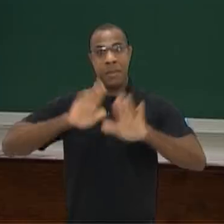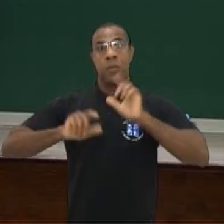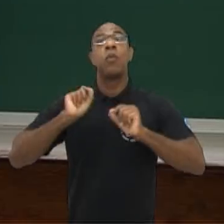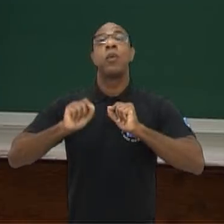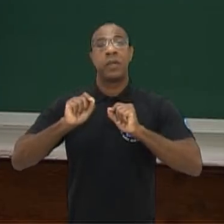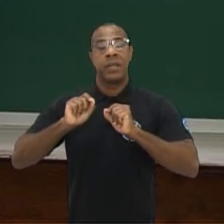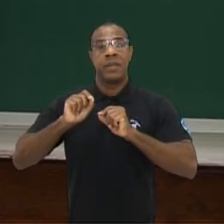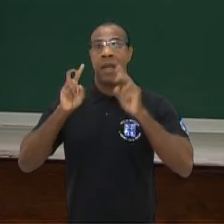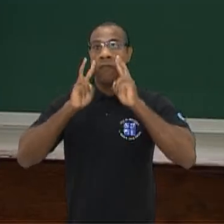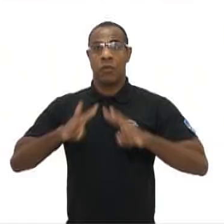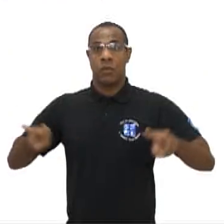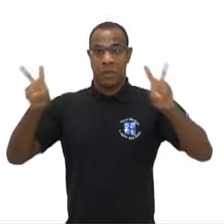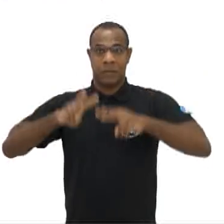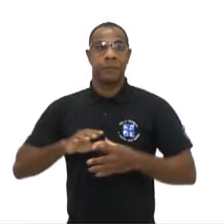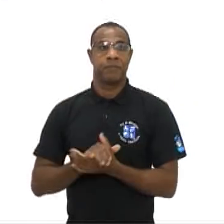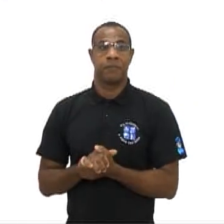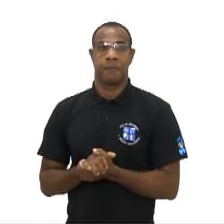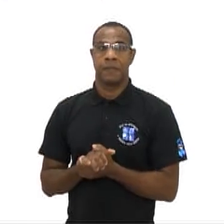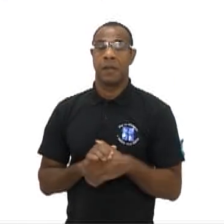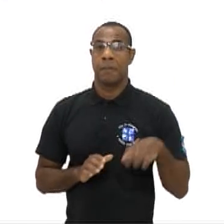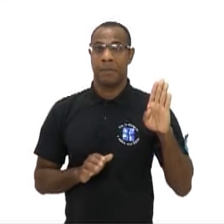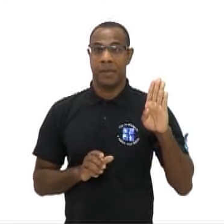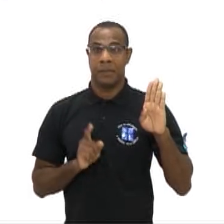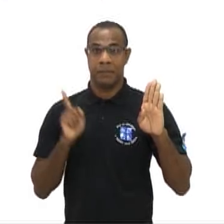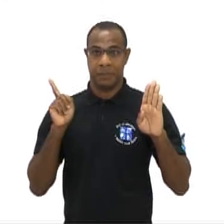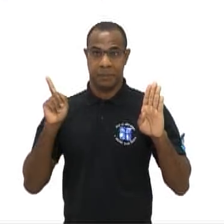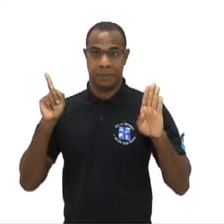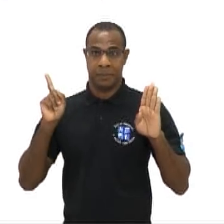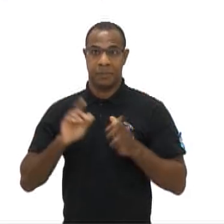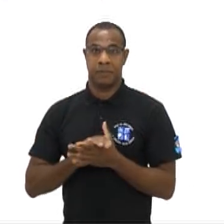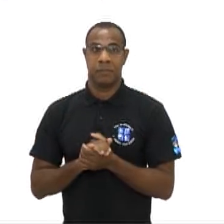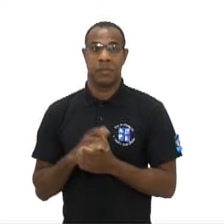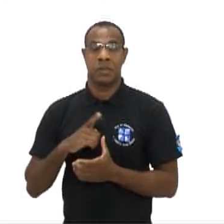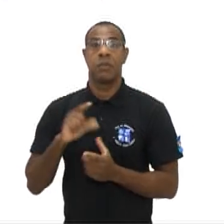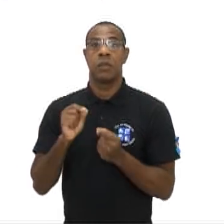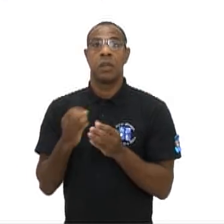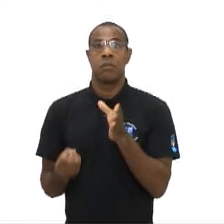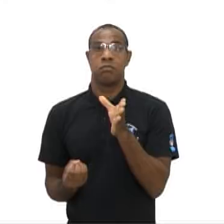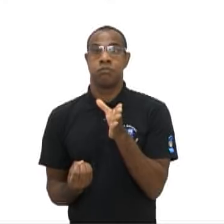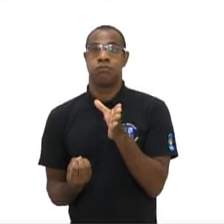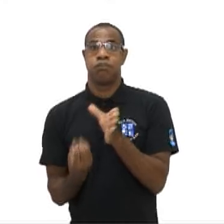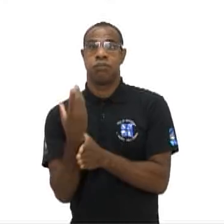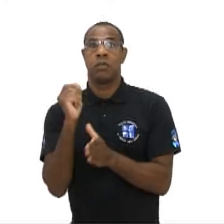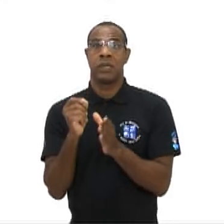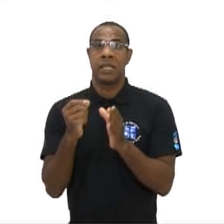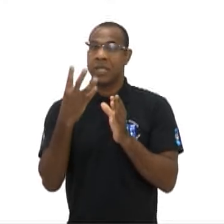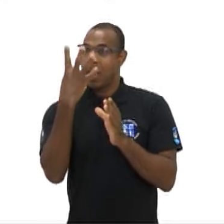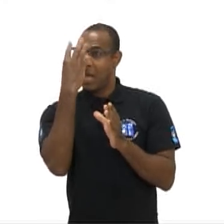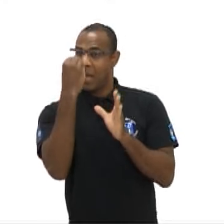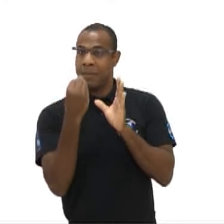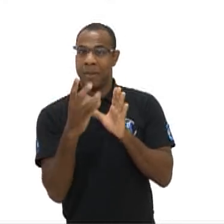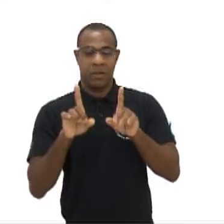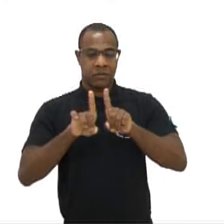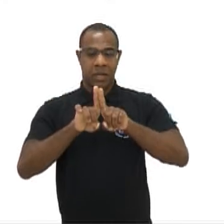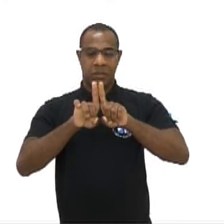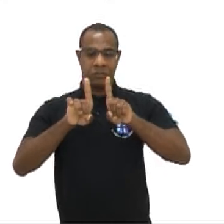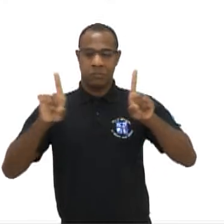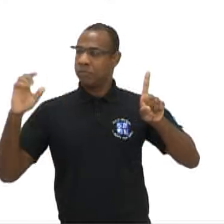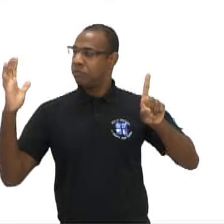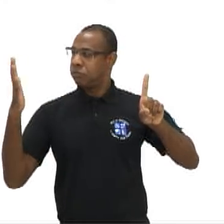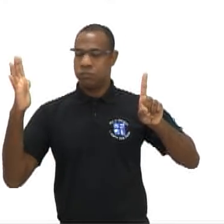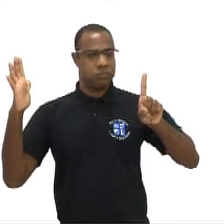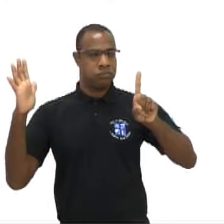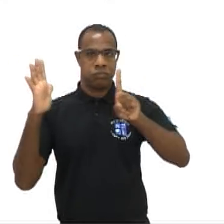Vamos ali a letra B. Dentro de um contexto onde temos a formação da imagem, a distância entre a pessoa e a